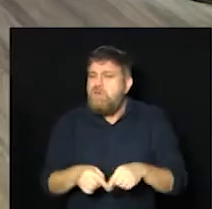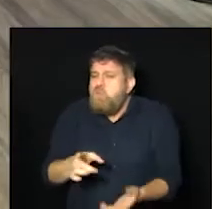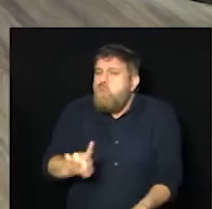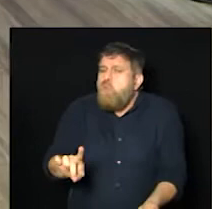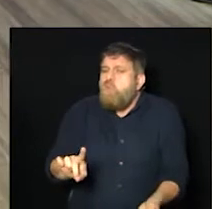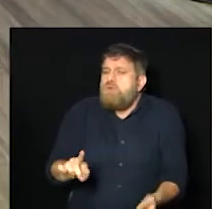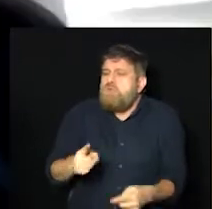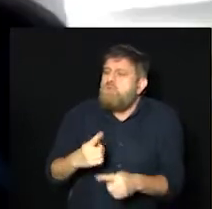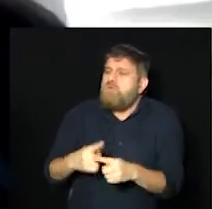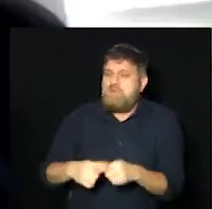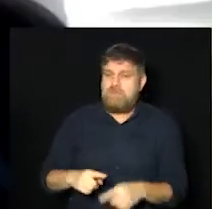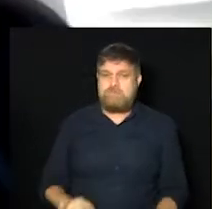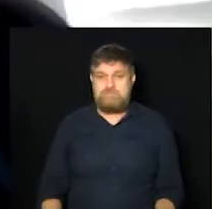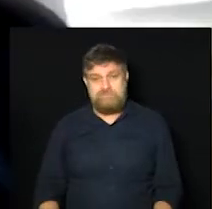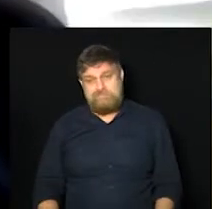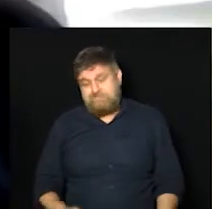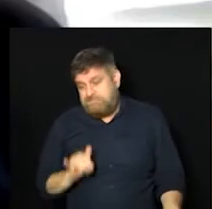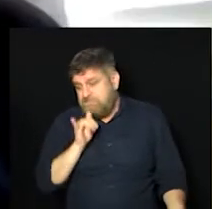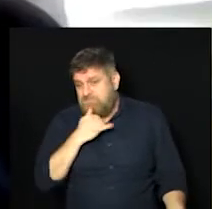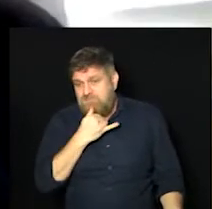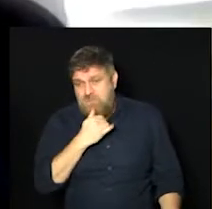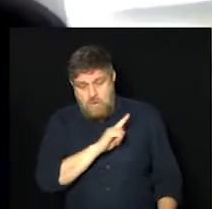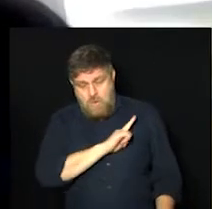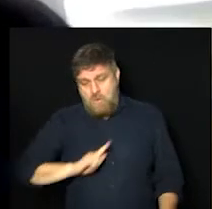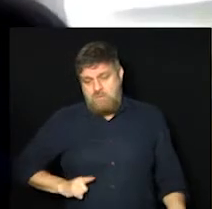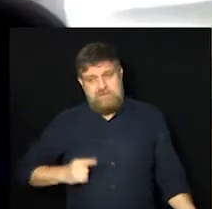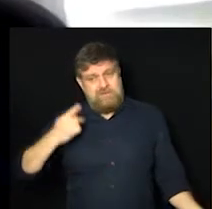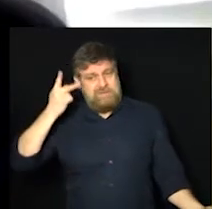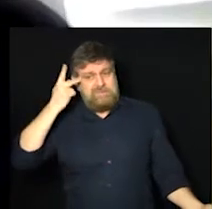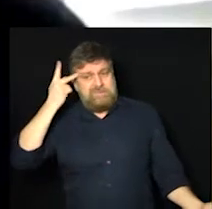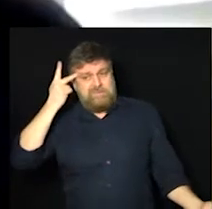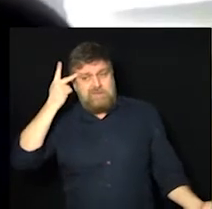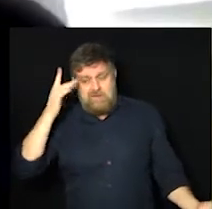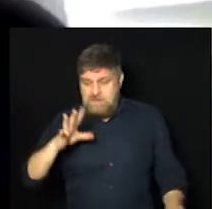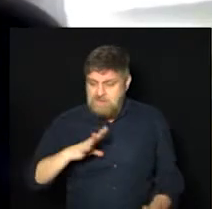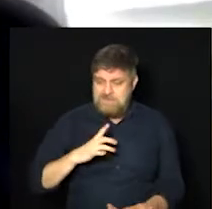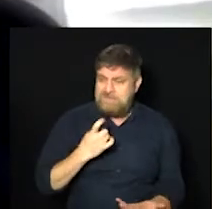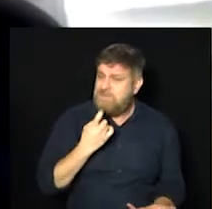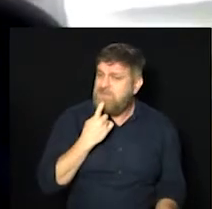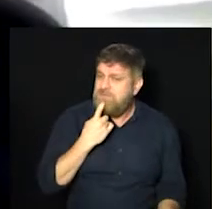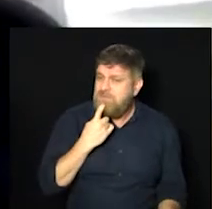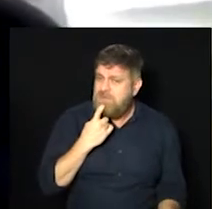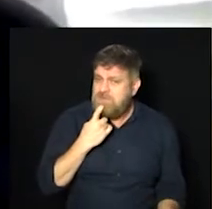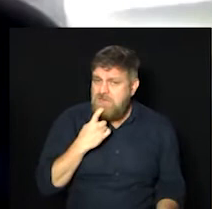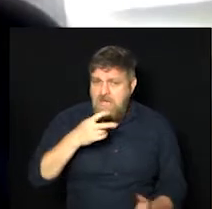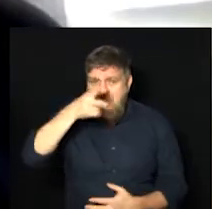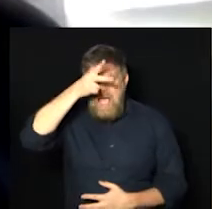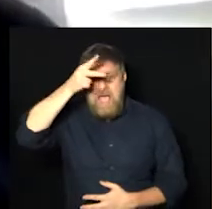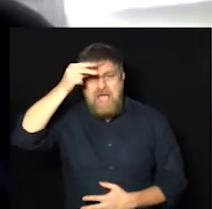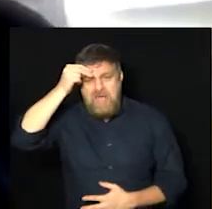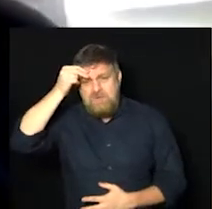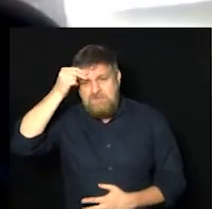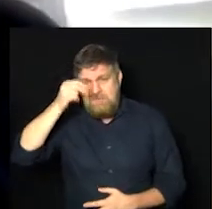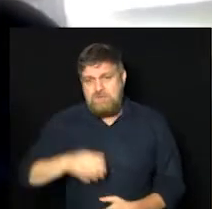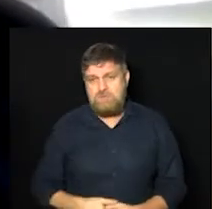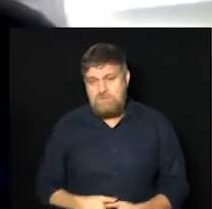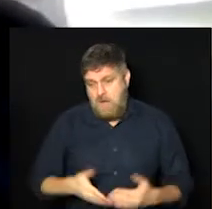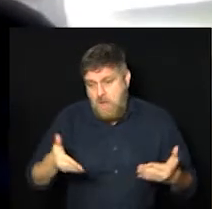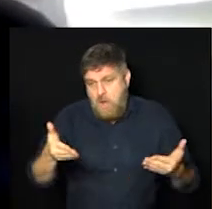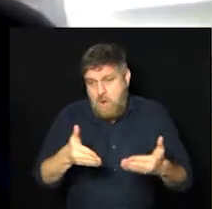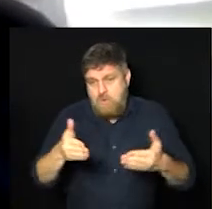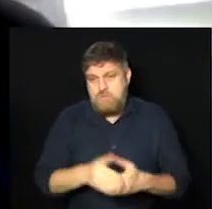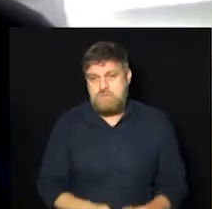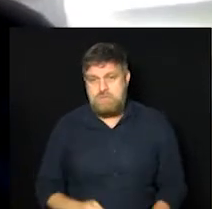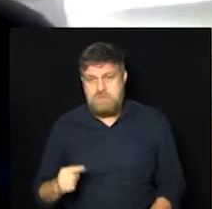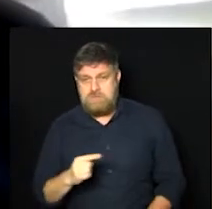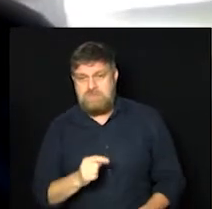Nessa situação, infelizmente, o governo do estado. Em Campinas, a prefeitura foi assim, atualmente o Abraão,